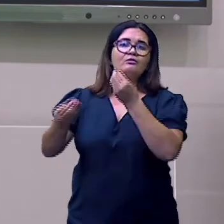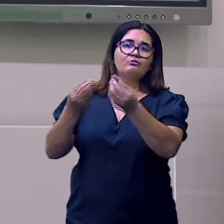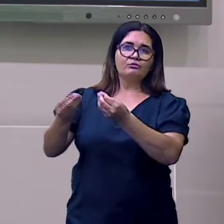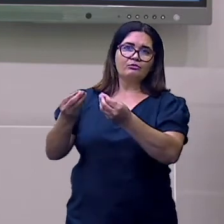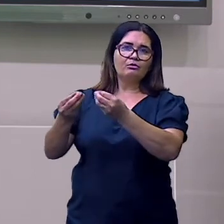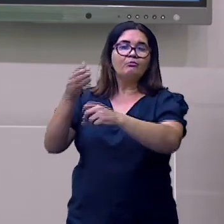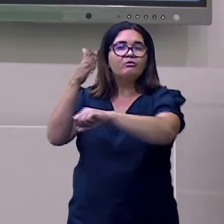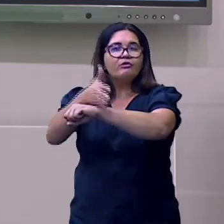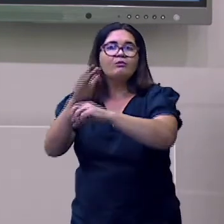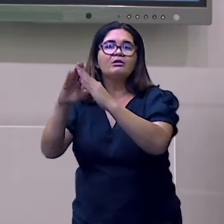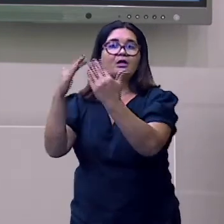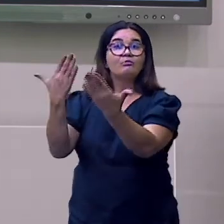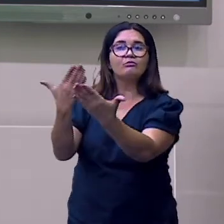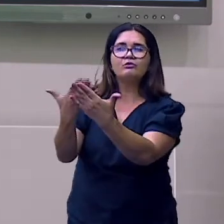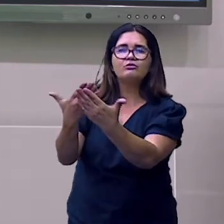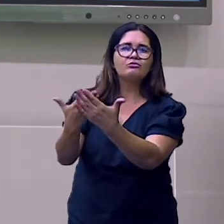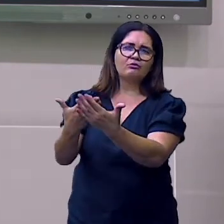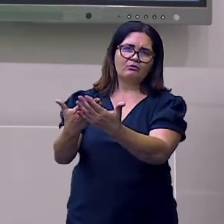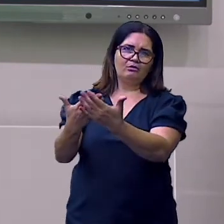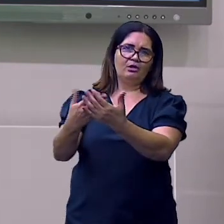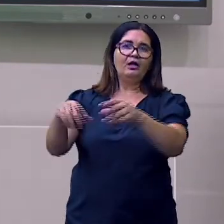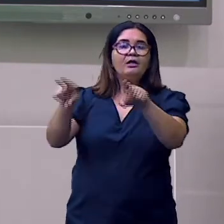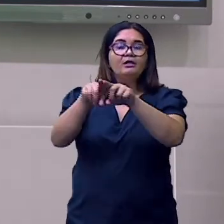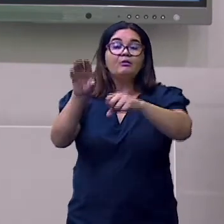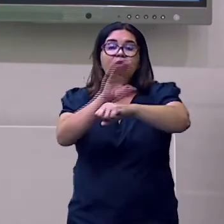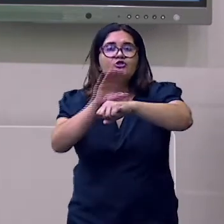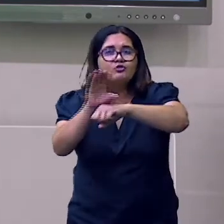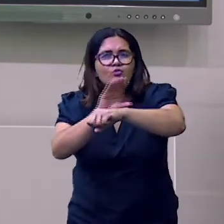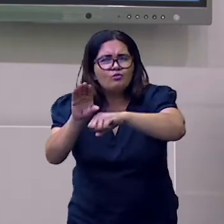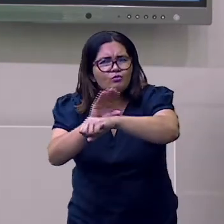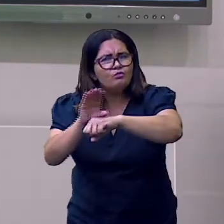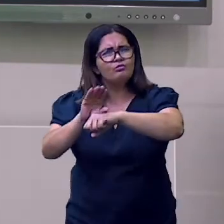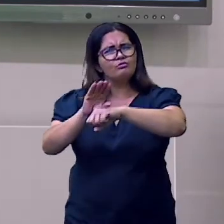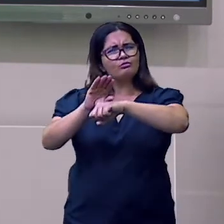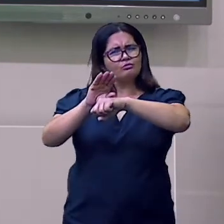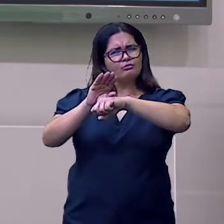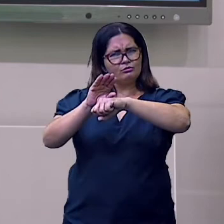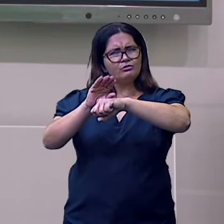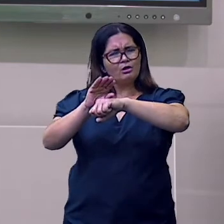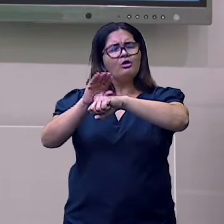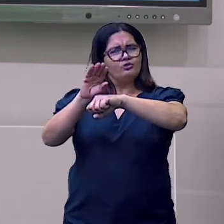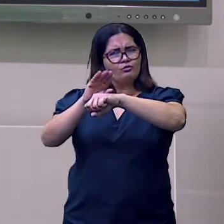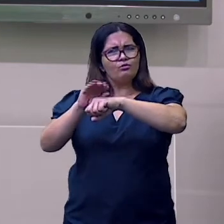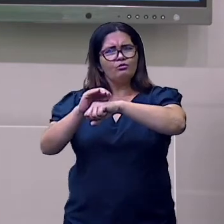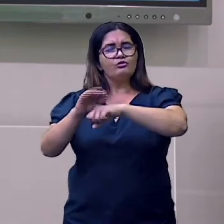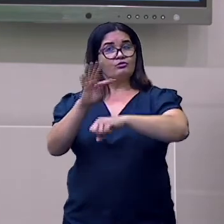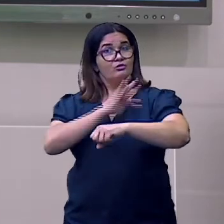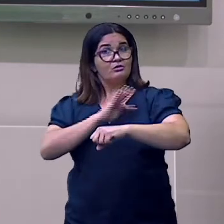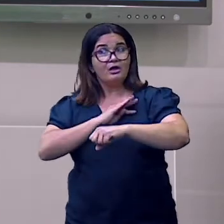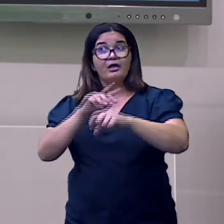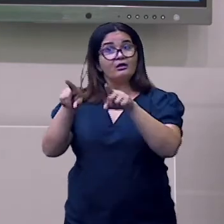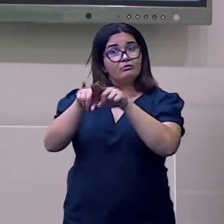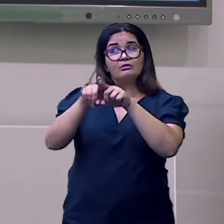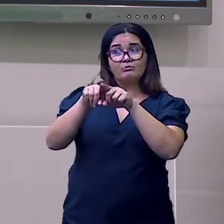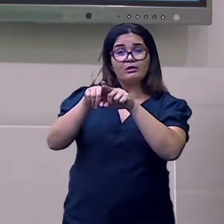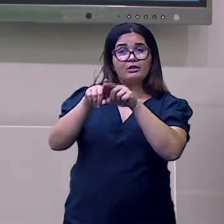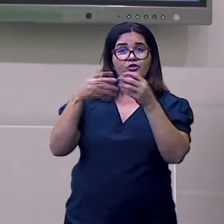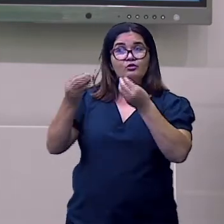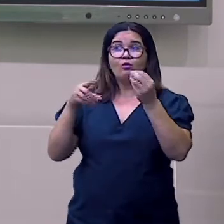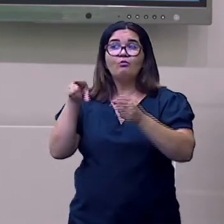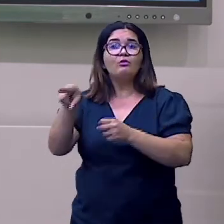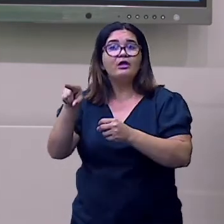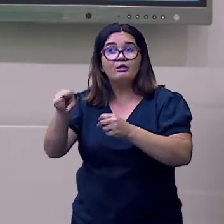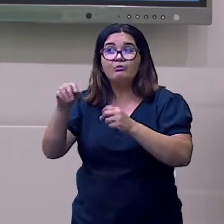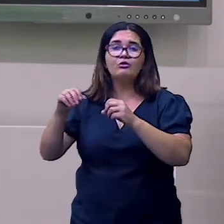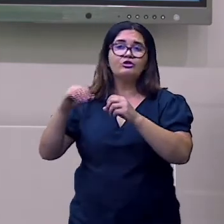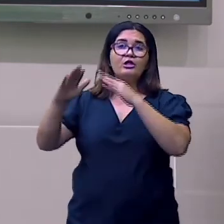modo geral para o pleno exercício de sua cidadania. Já no artigo 60 fala que